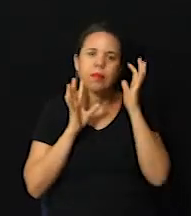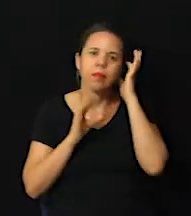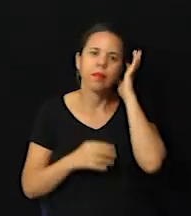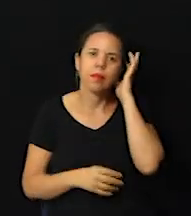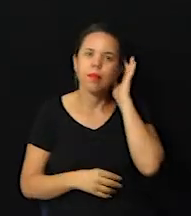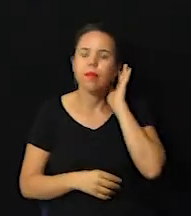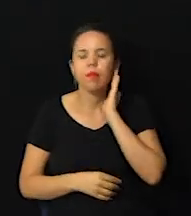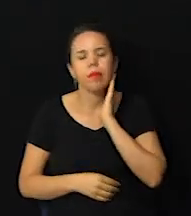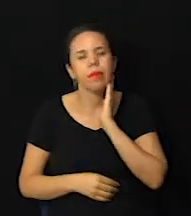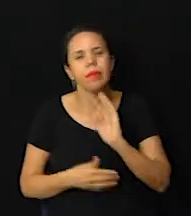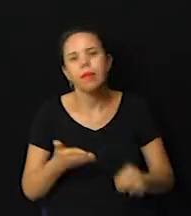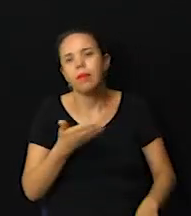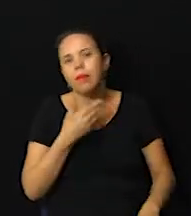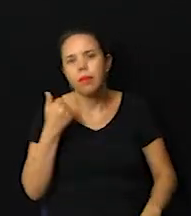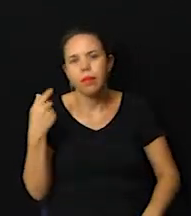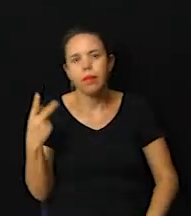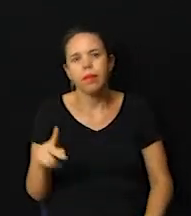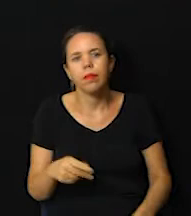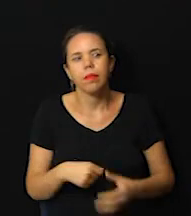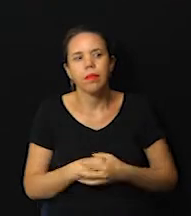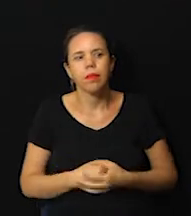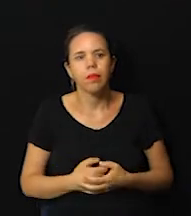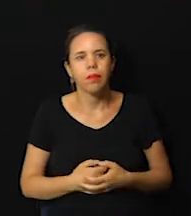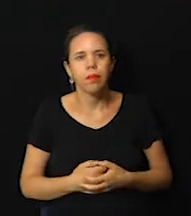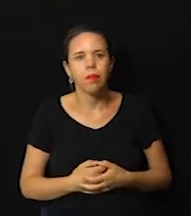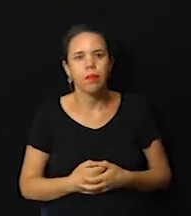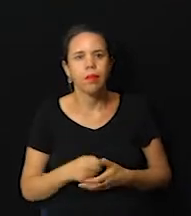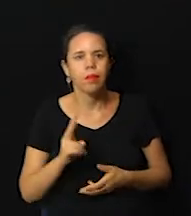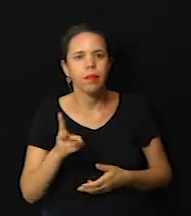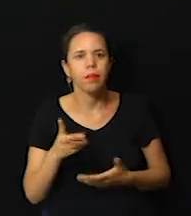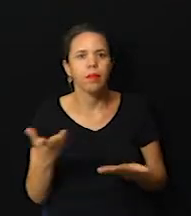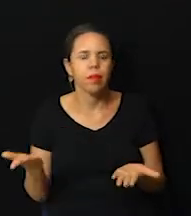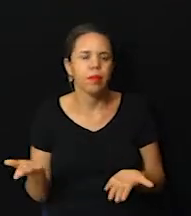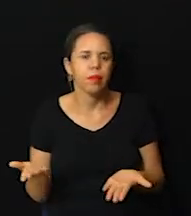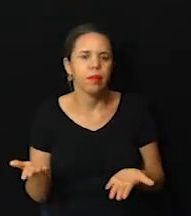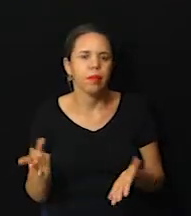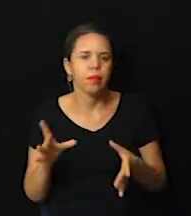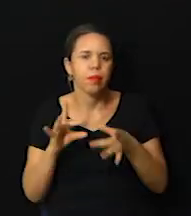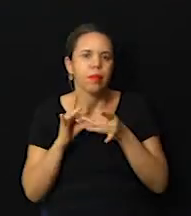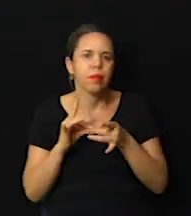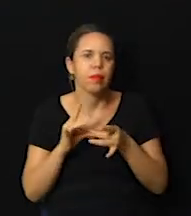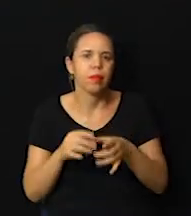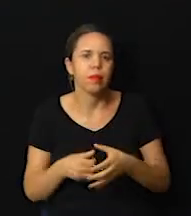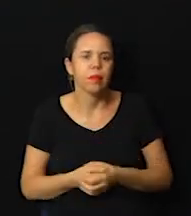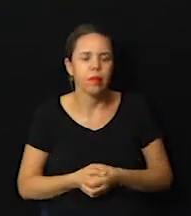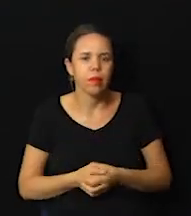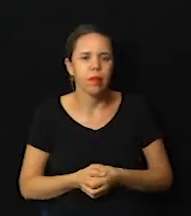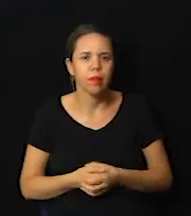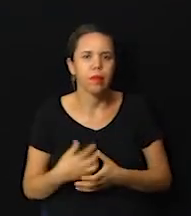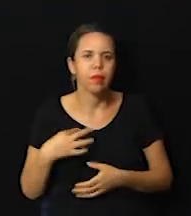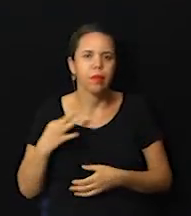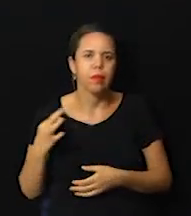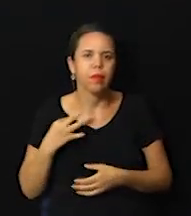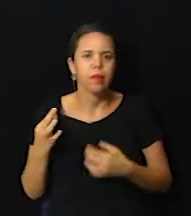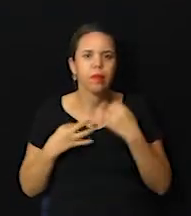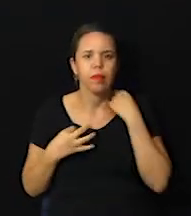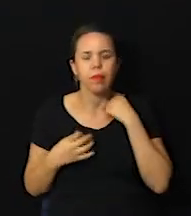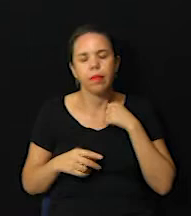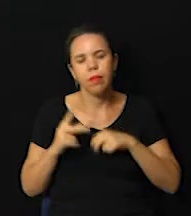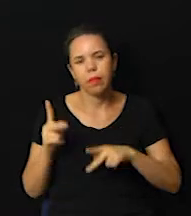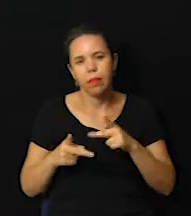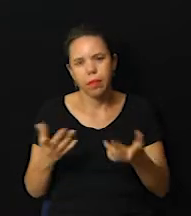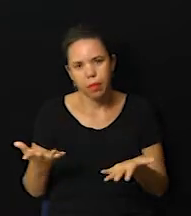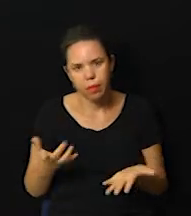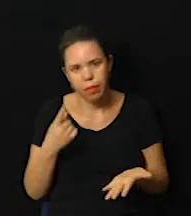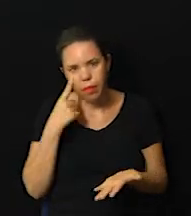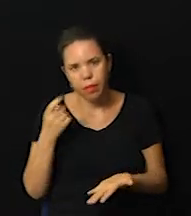bacanas para a melhoria deles, né? E a gente sempre está buscando isso, parceiros, voluntariado, pessoas que